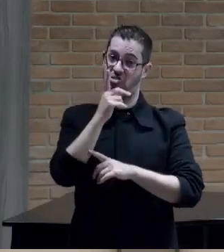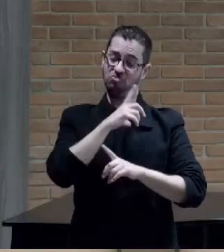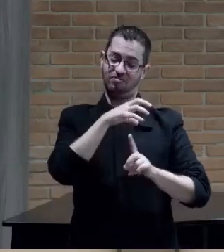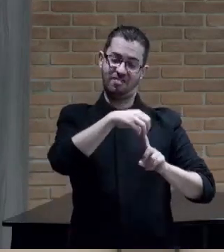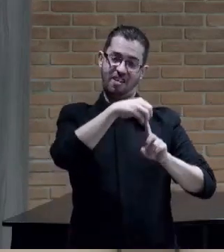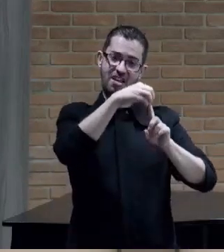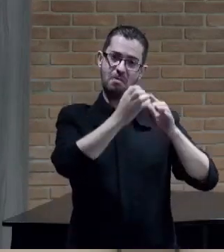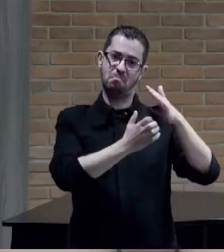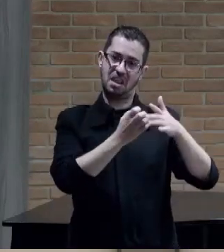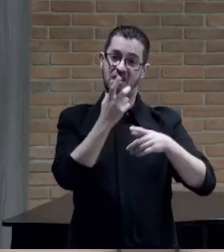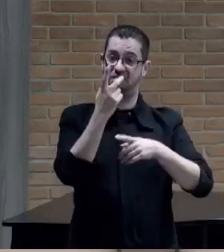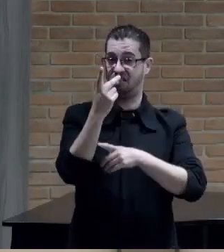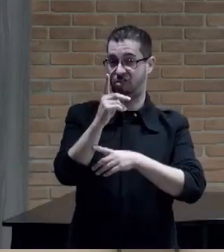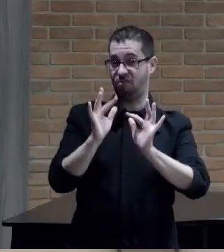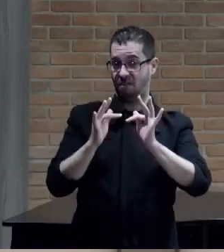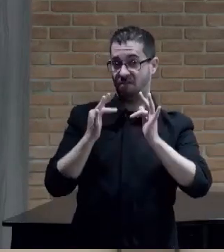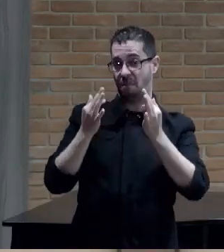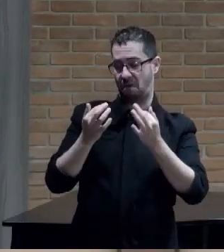sua família.